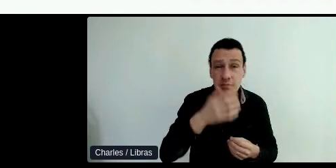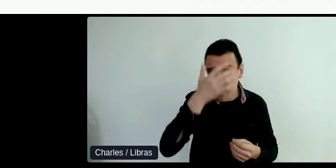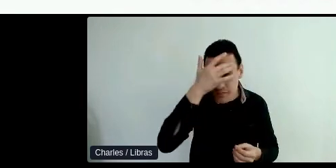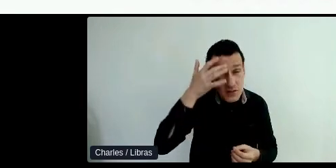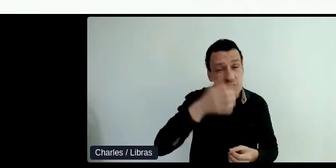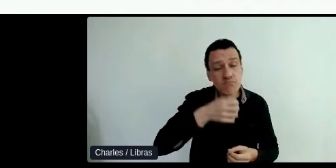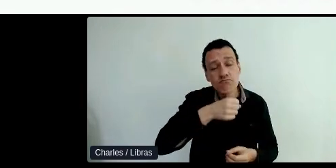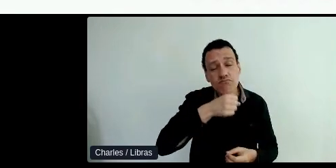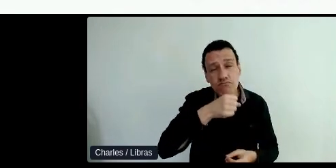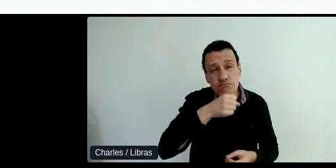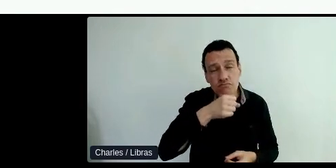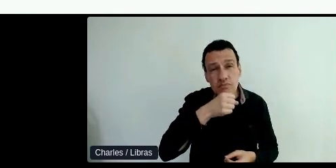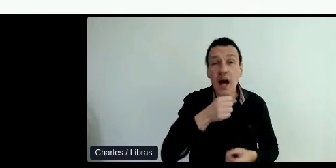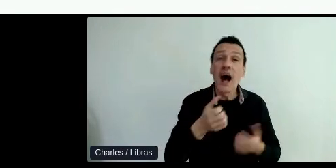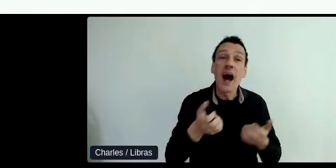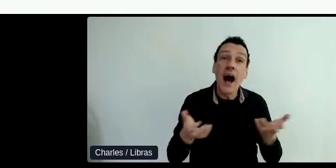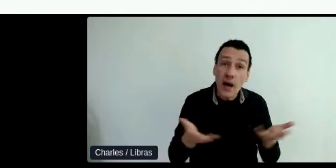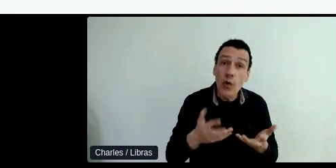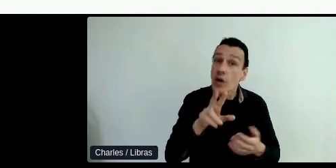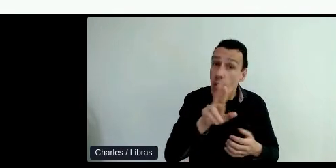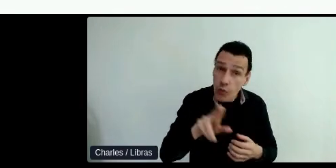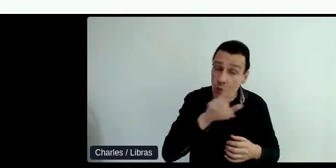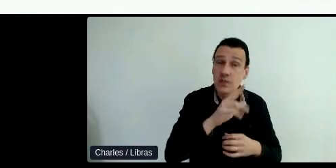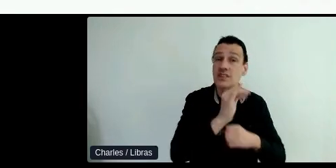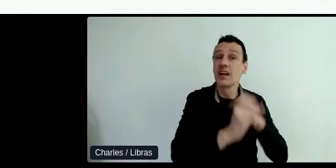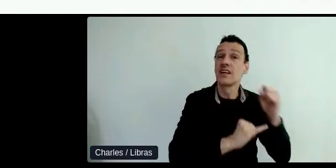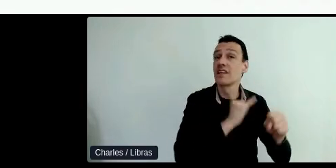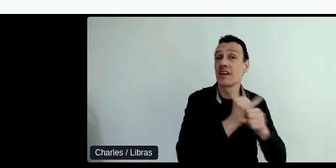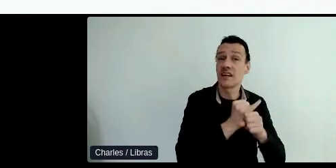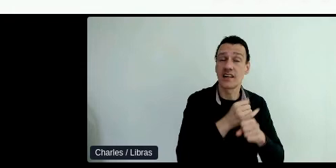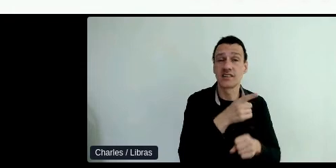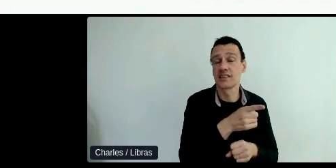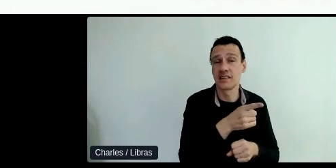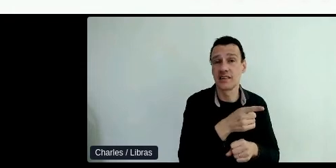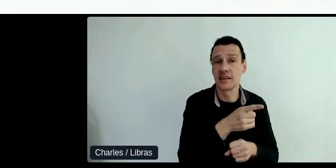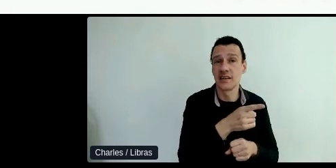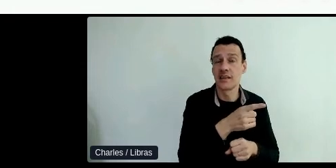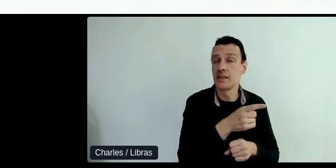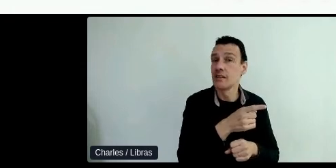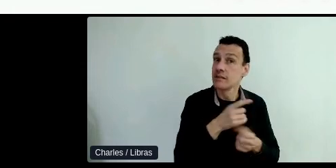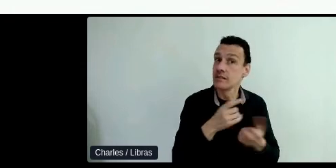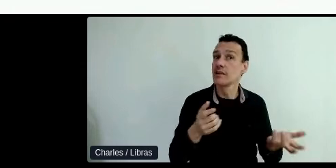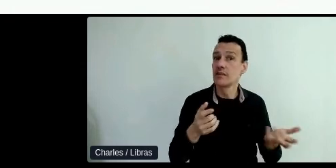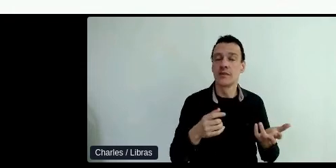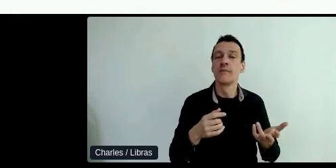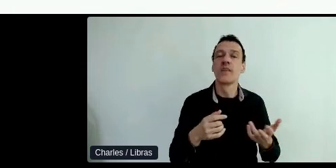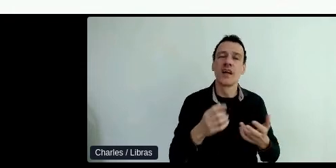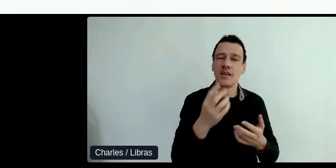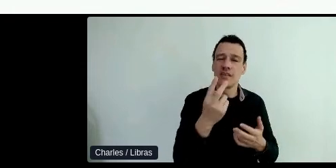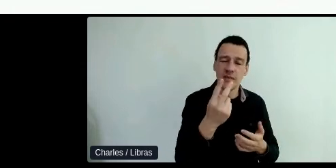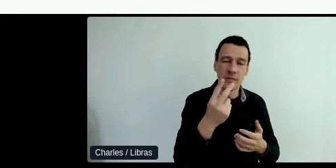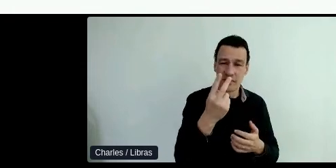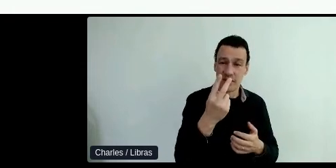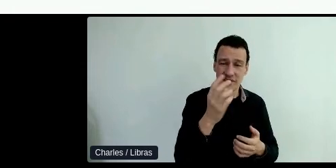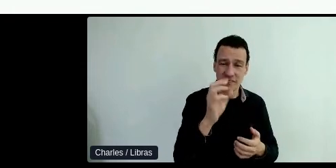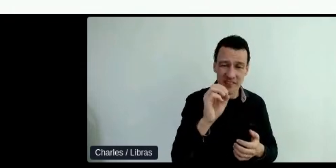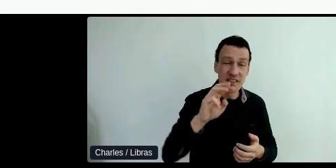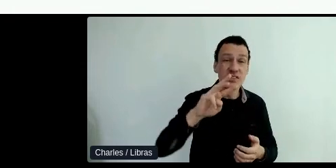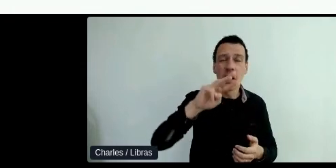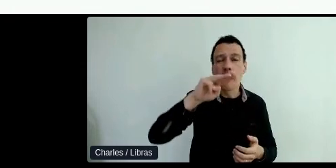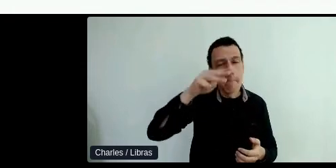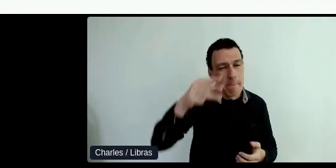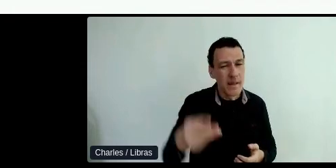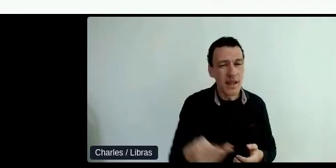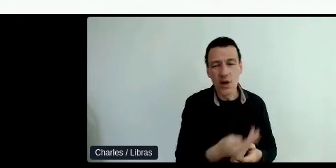essa digitalização, estão consumindo conteúdos digitais. Então, mais de 20 milhões, com certeza, de pessoas